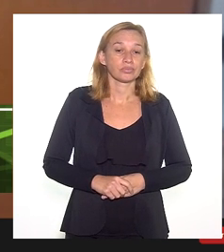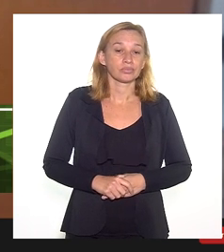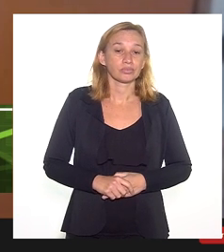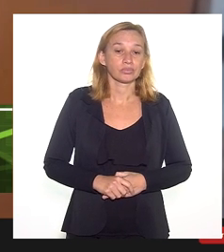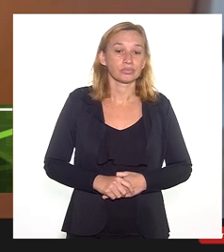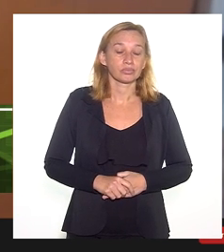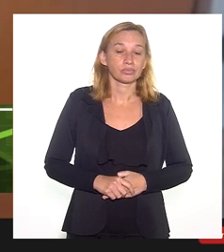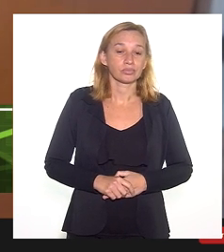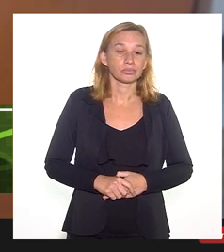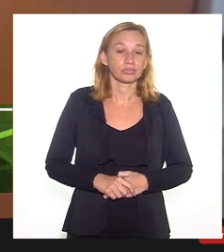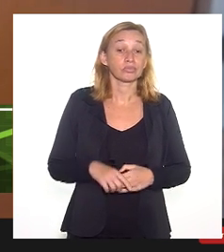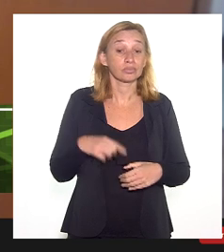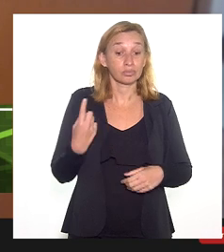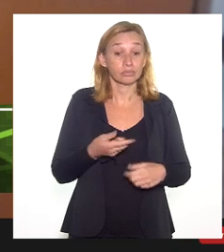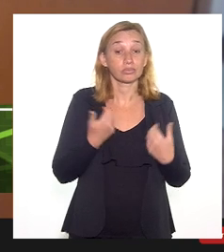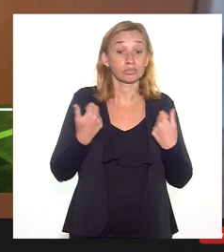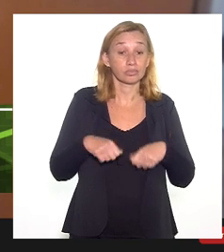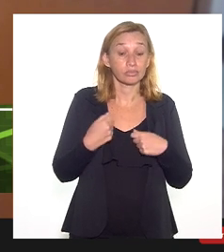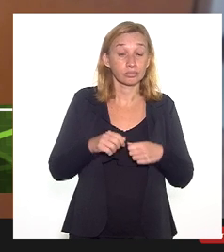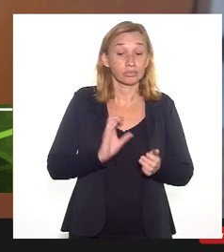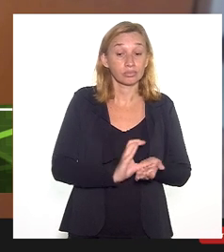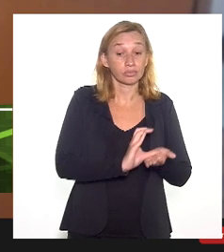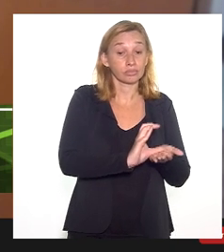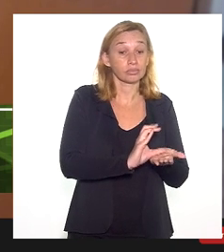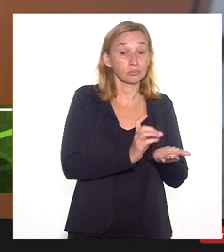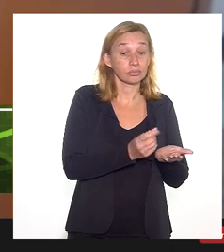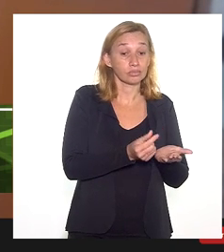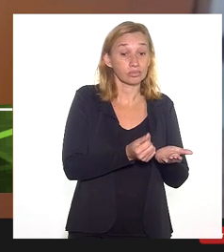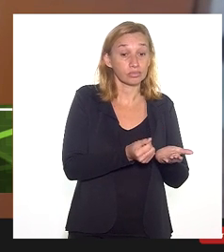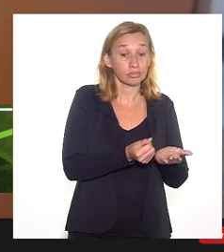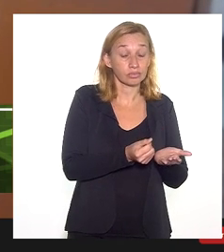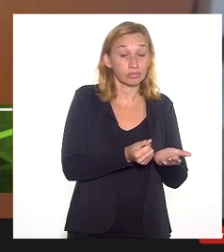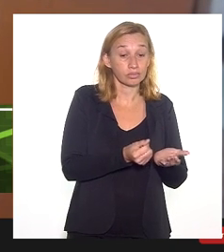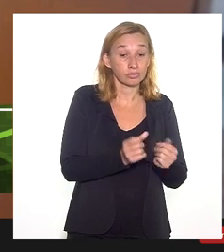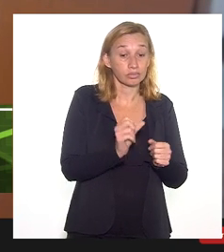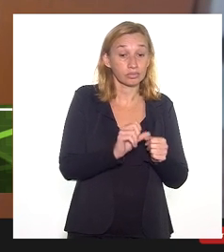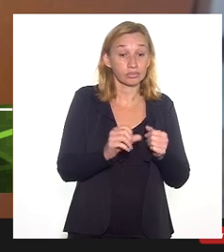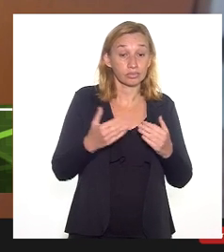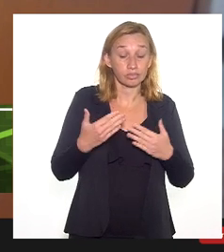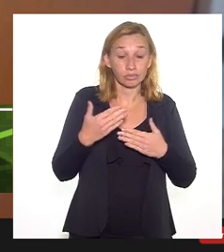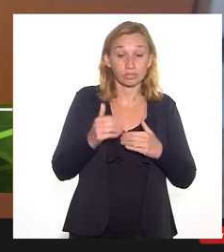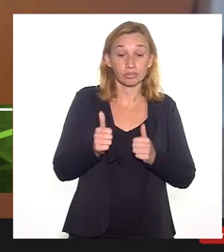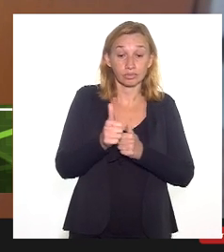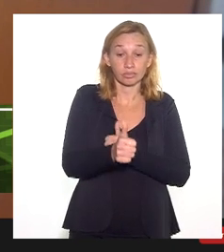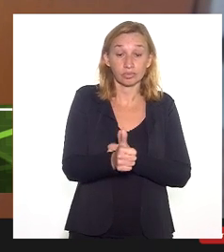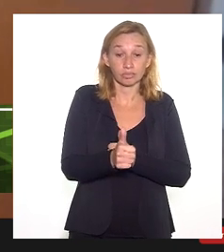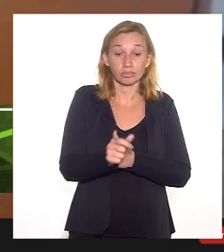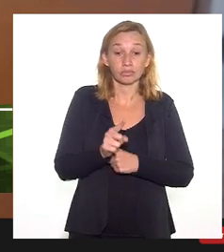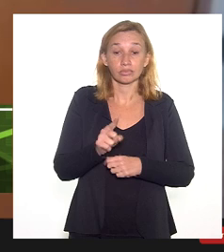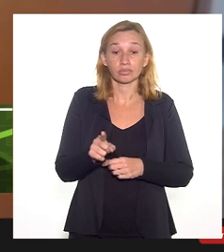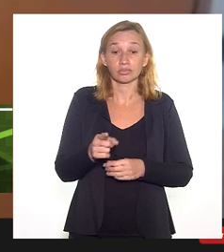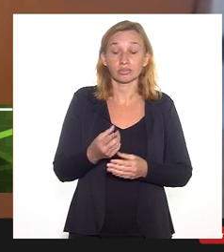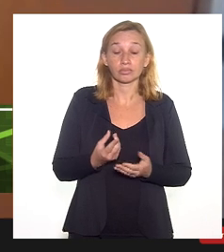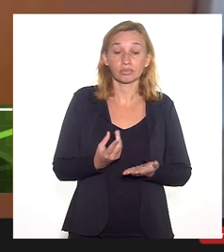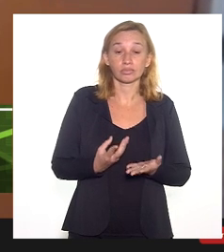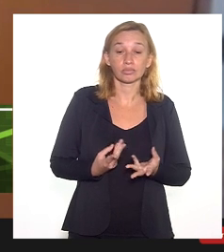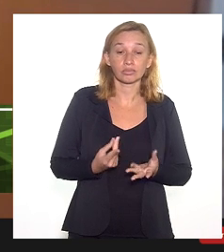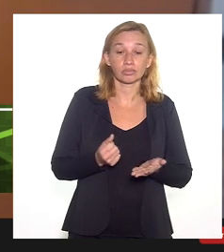precisamos de recursos para fazer frente a essas despesas.